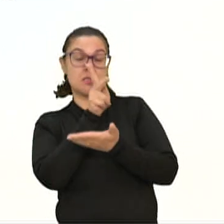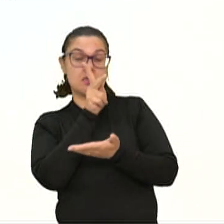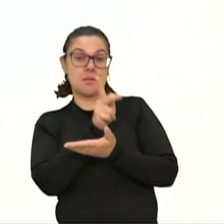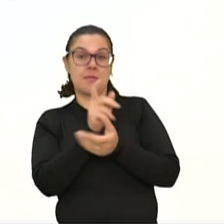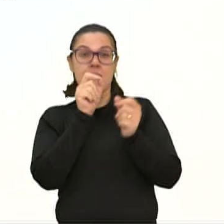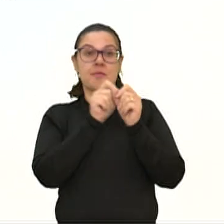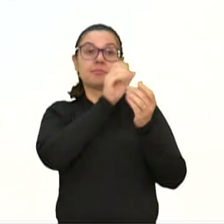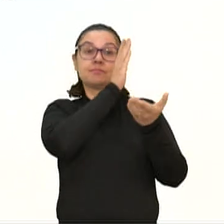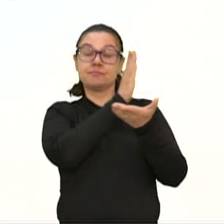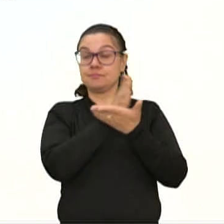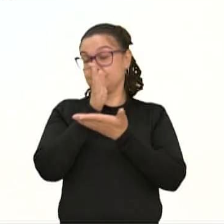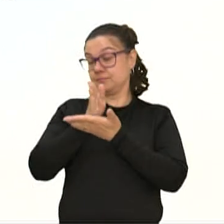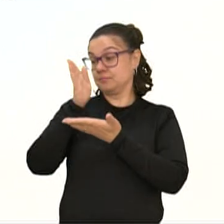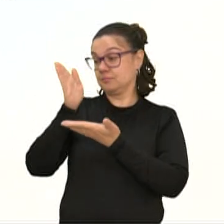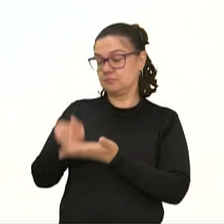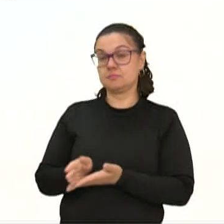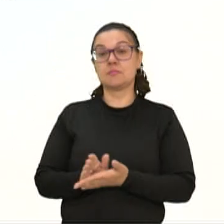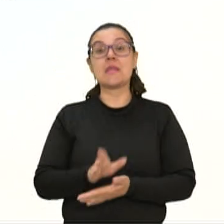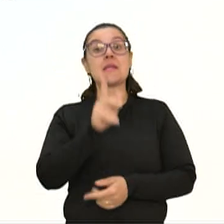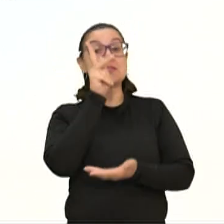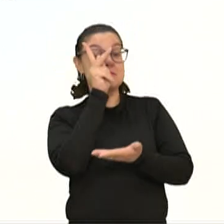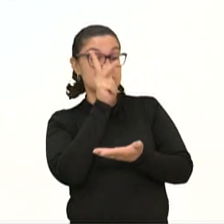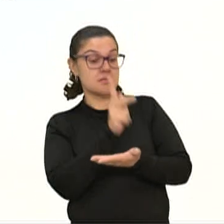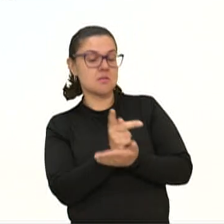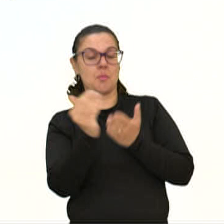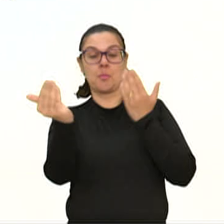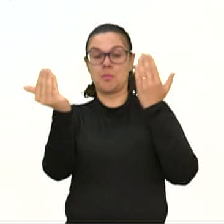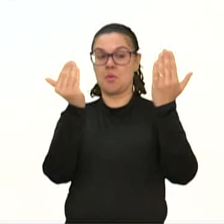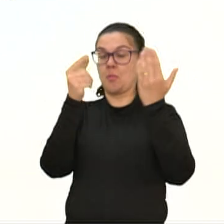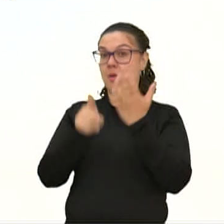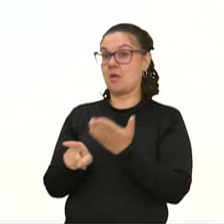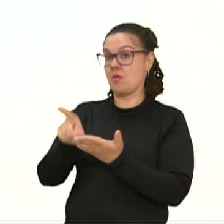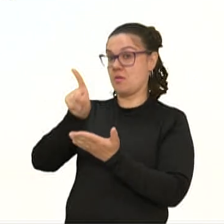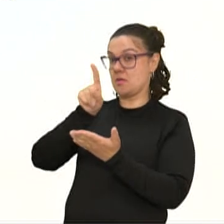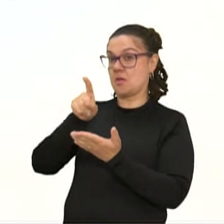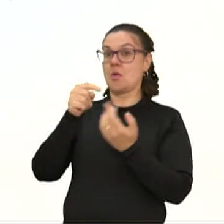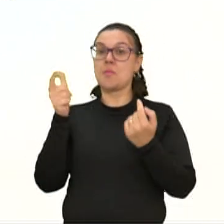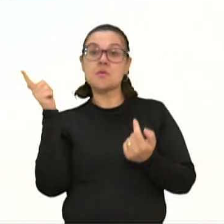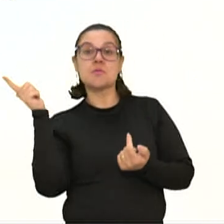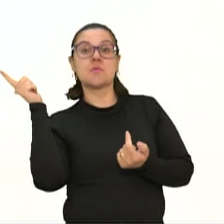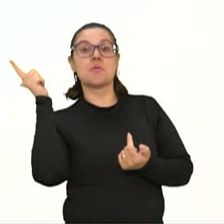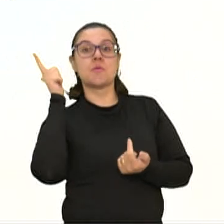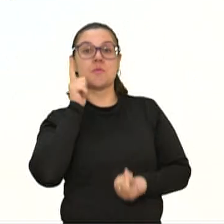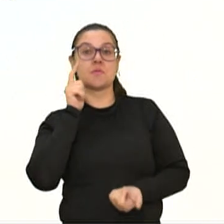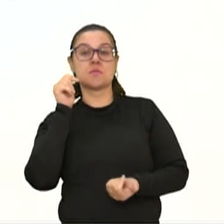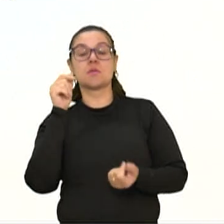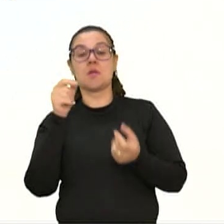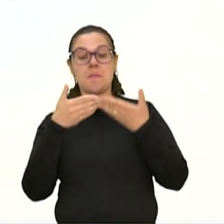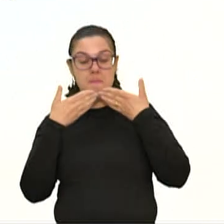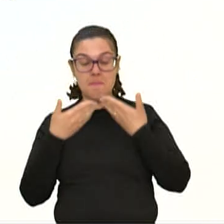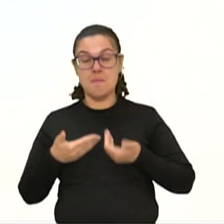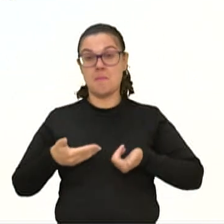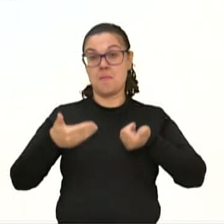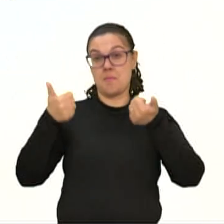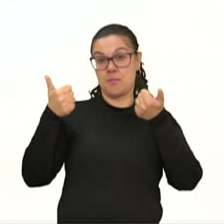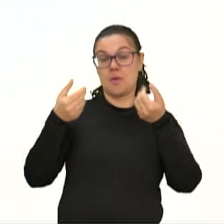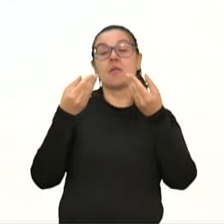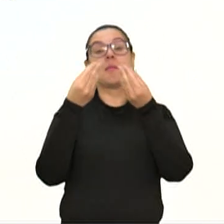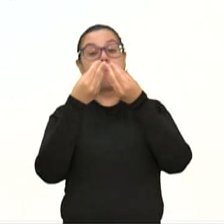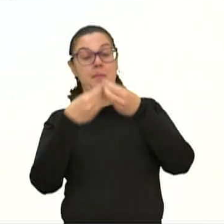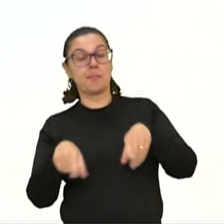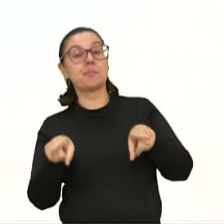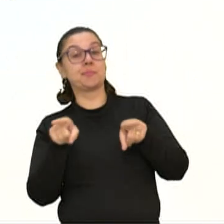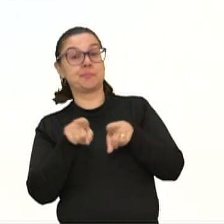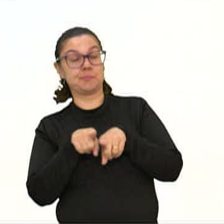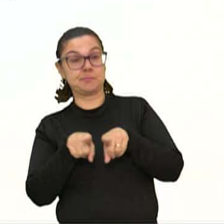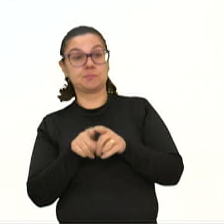realizados periodicamente e sempre comparados ao anterior para nós avaliarmos melhorias e